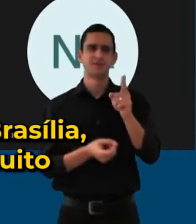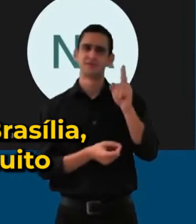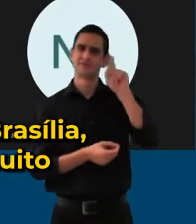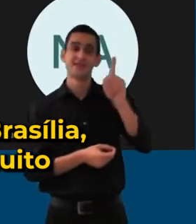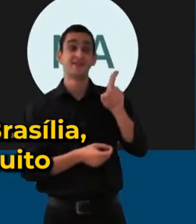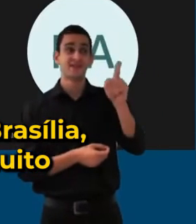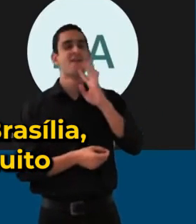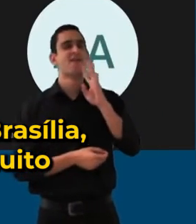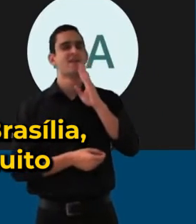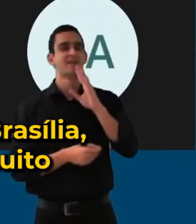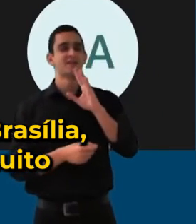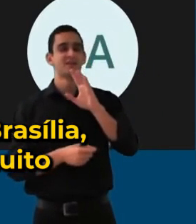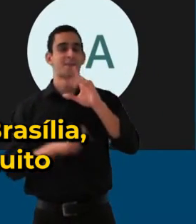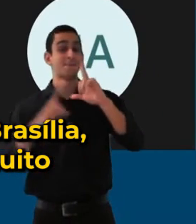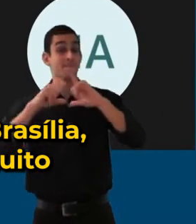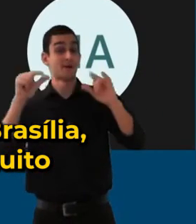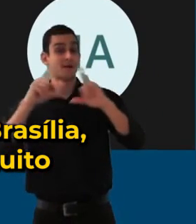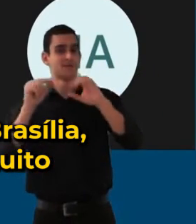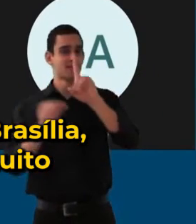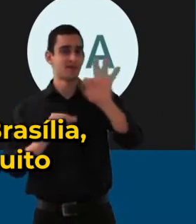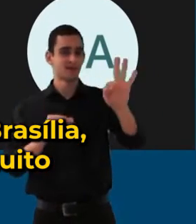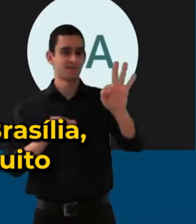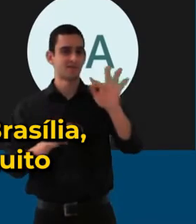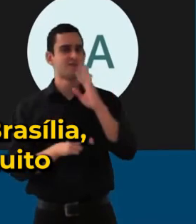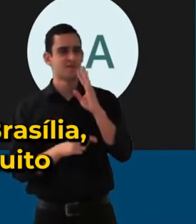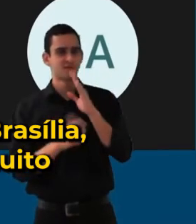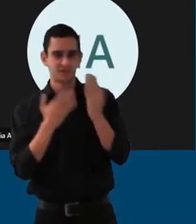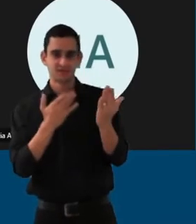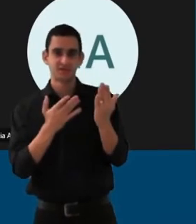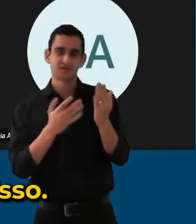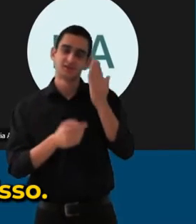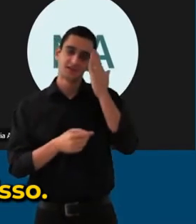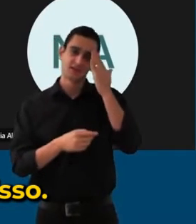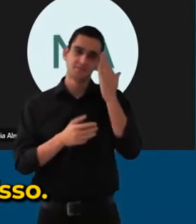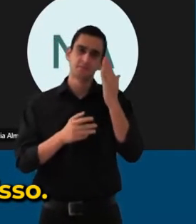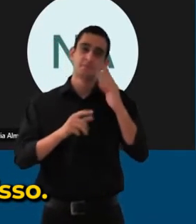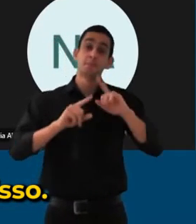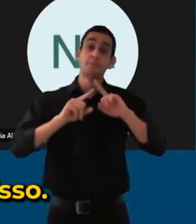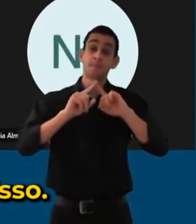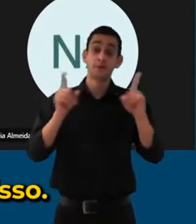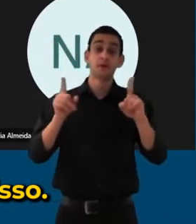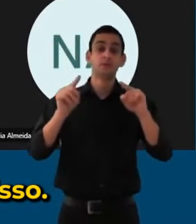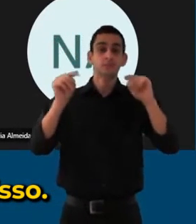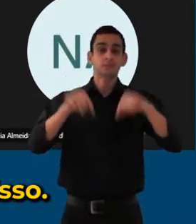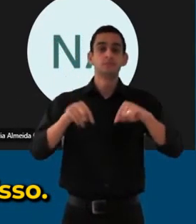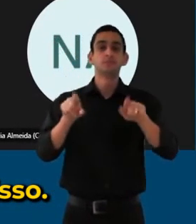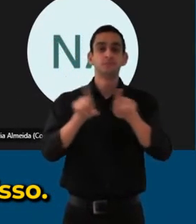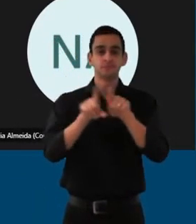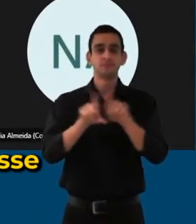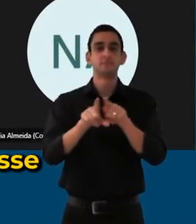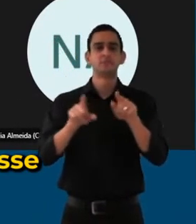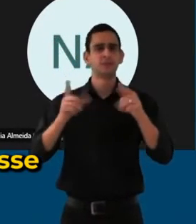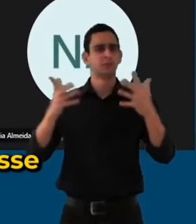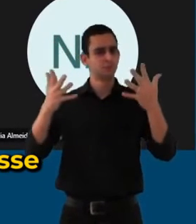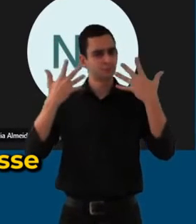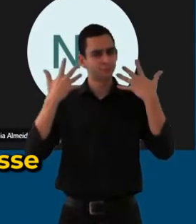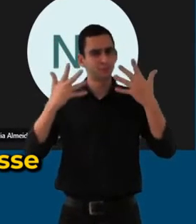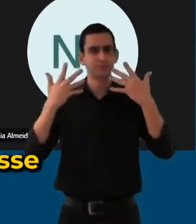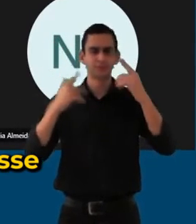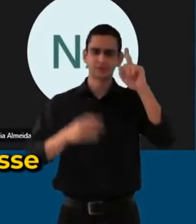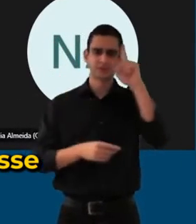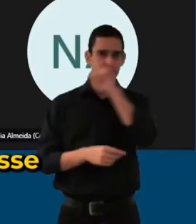senhor está numa cidade muito bonita, muito interessante, mas aqui nós temos tanto calor quanto aí, isso eu posso